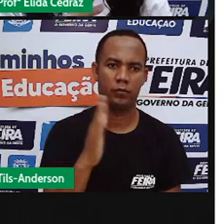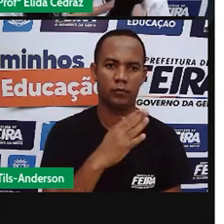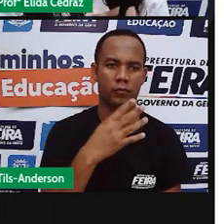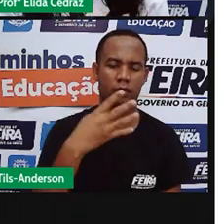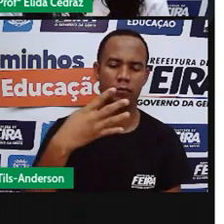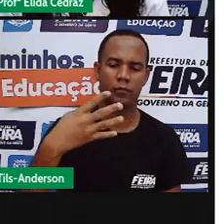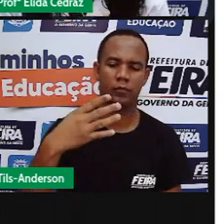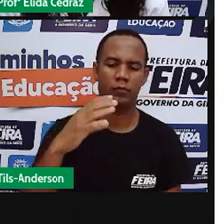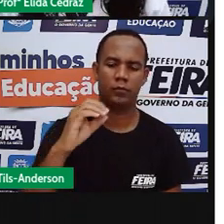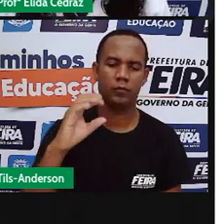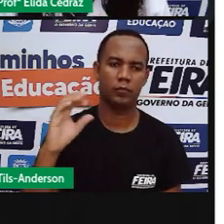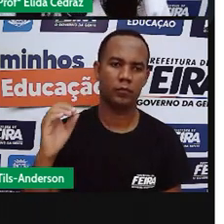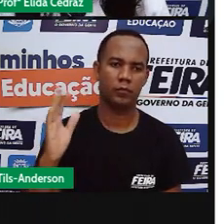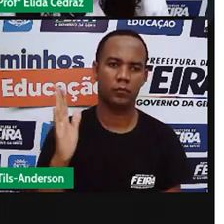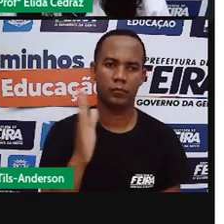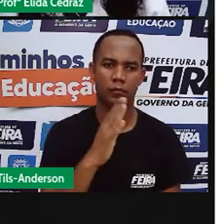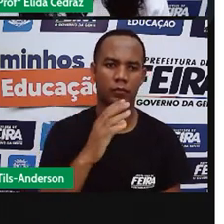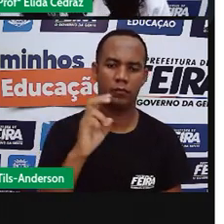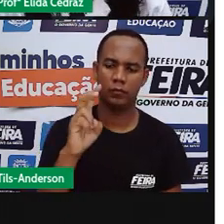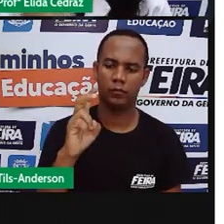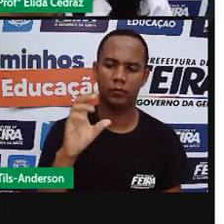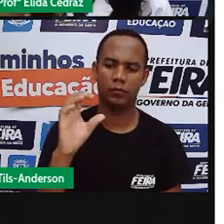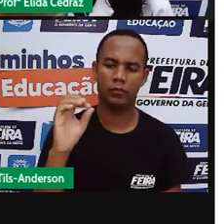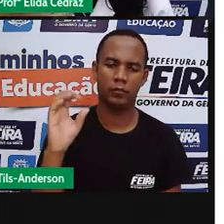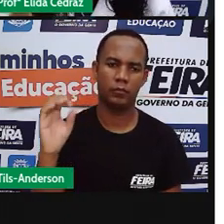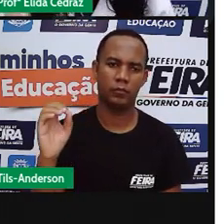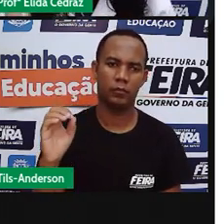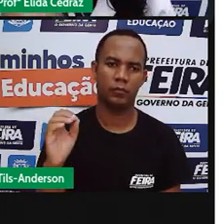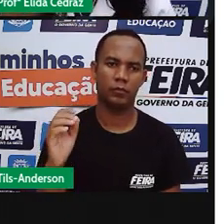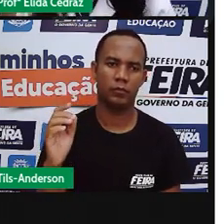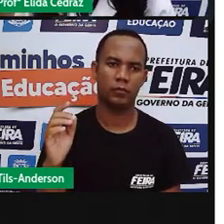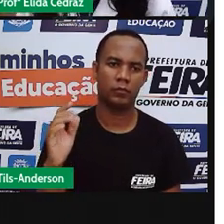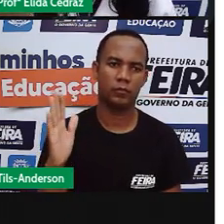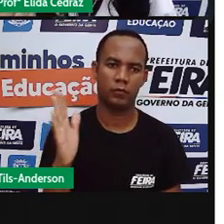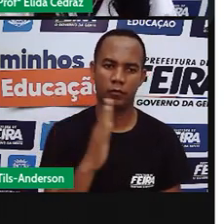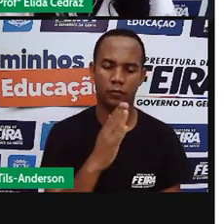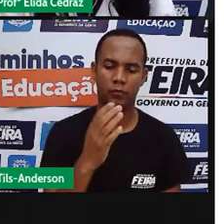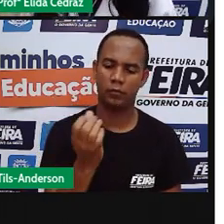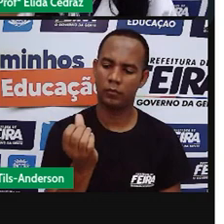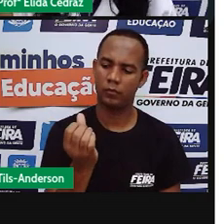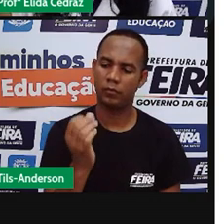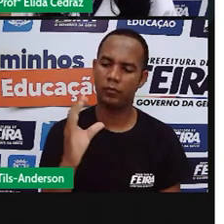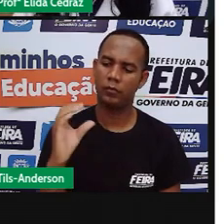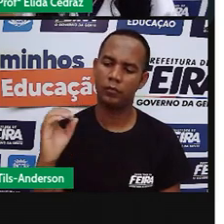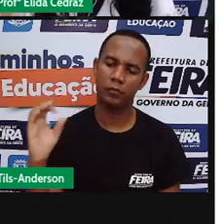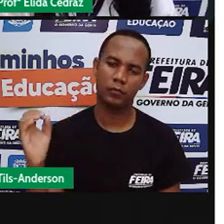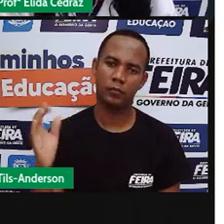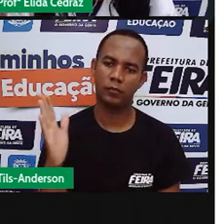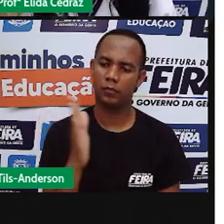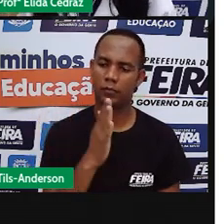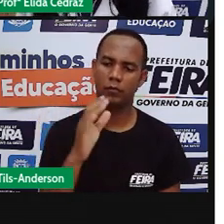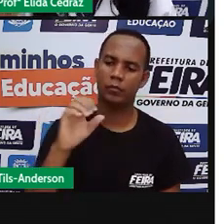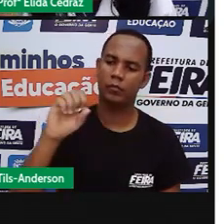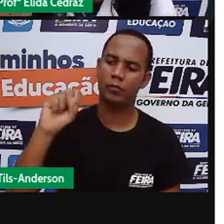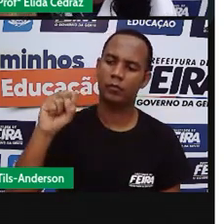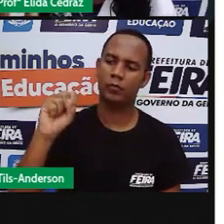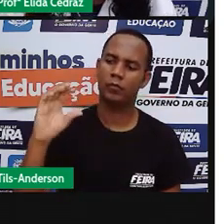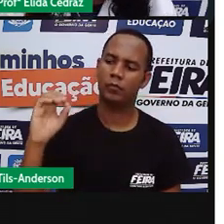400, 500. E nós ainda temos 600, 700,